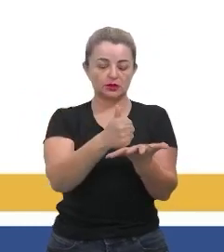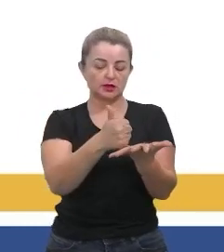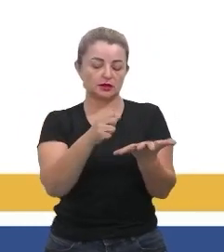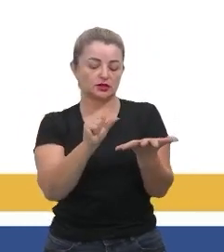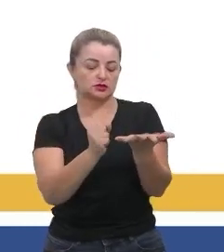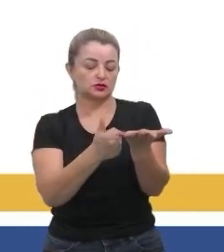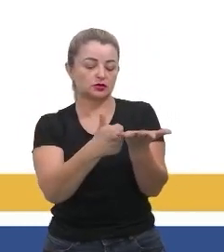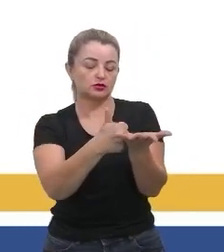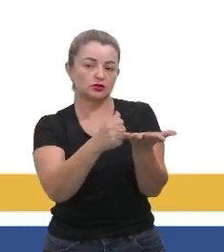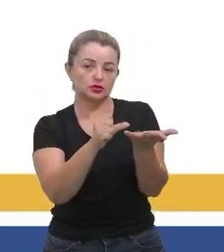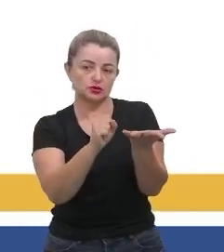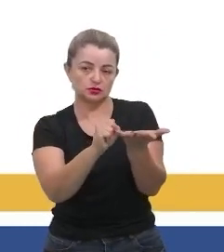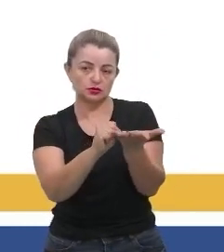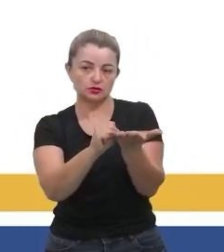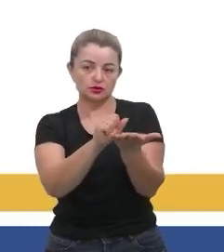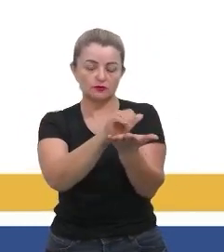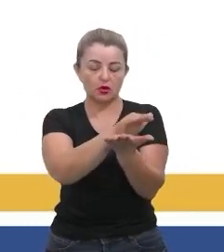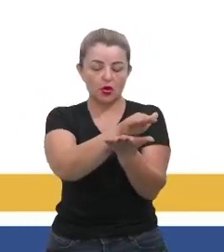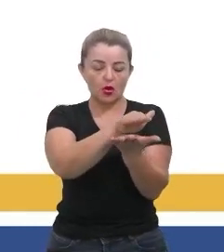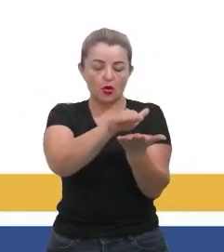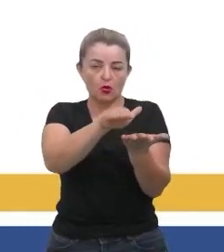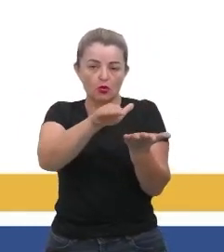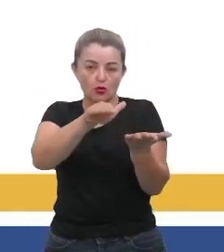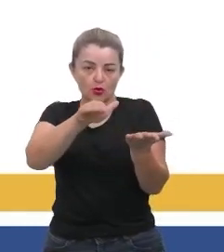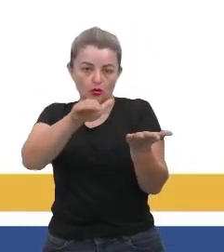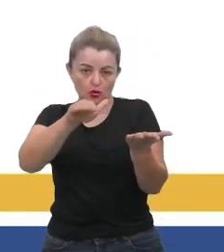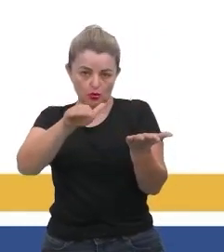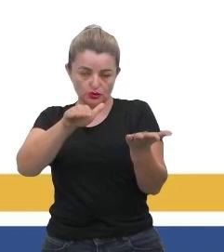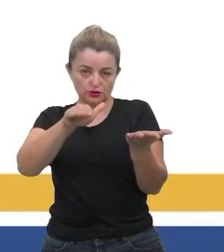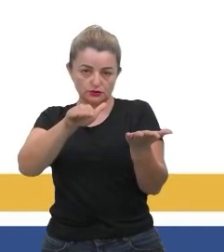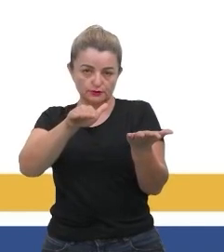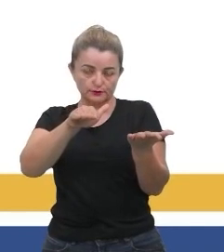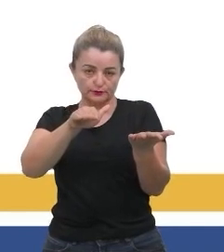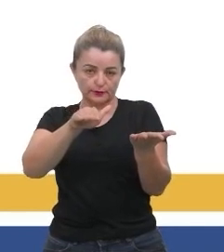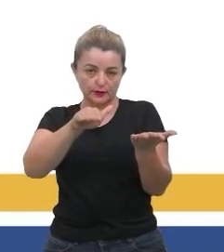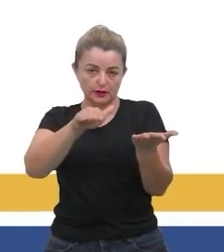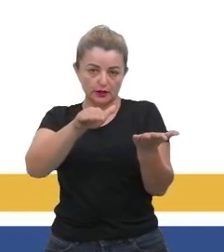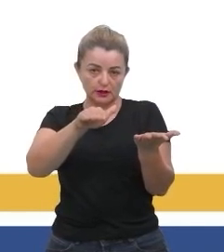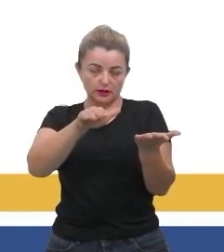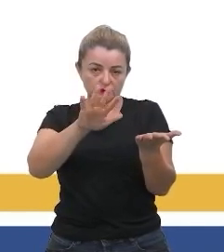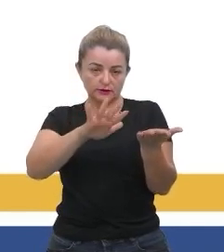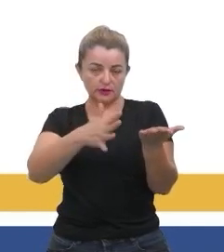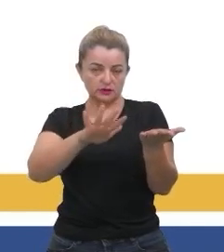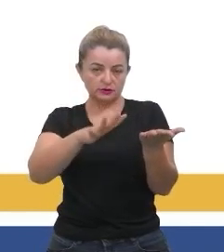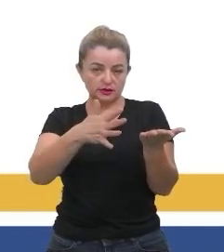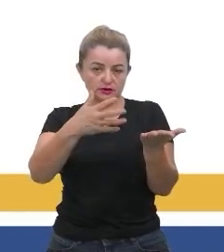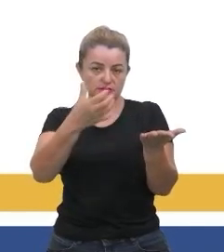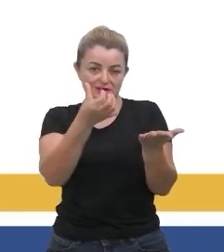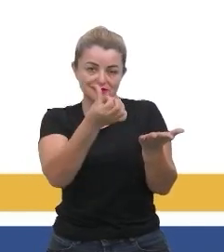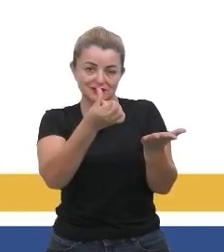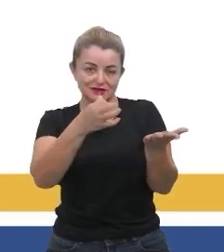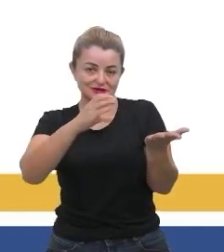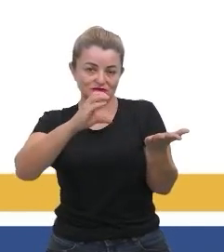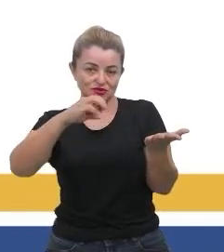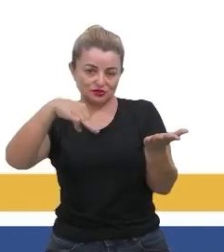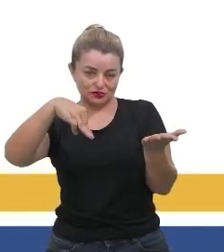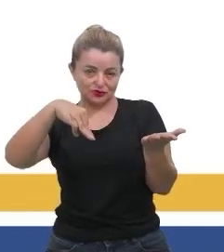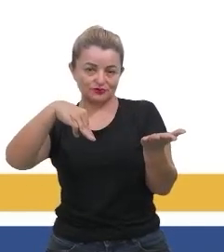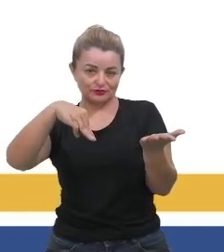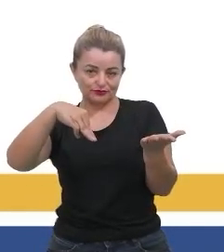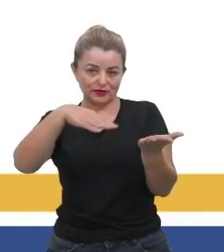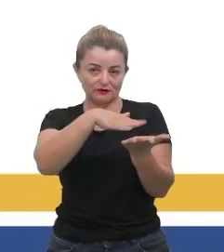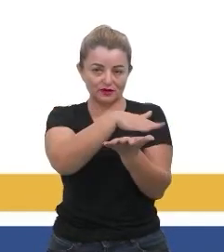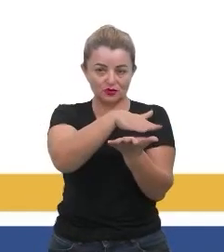vai ocorrer o corte aqui do cone, de diâmetro 6 centímetros. São informações extremamente relevantes, tá? Onde eu